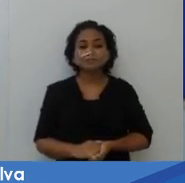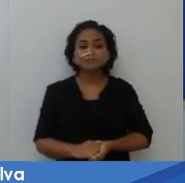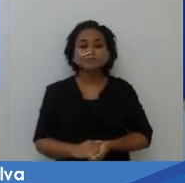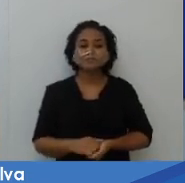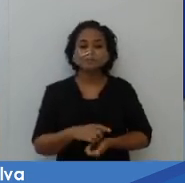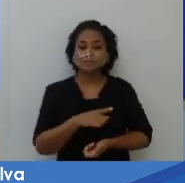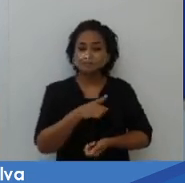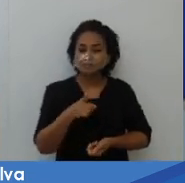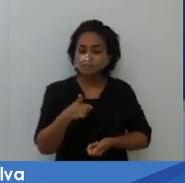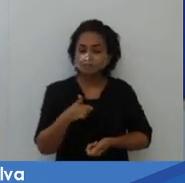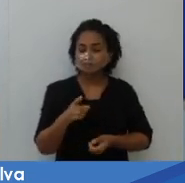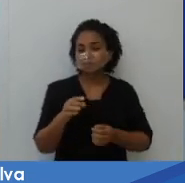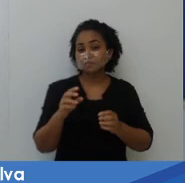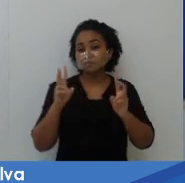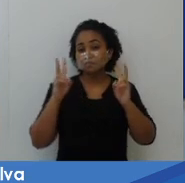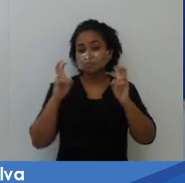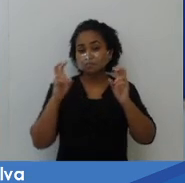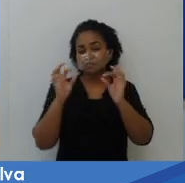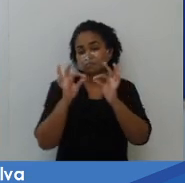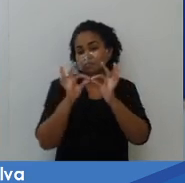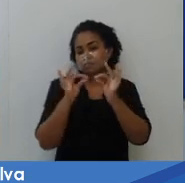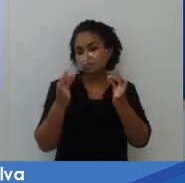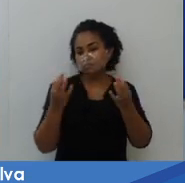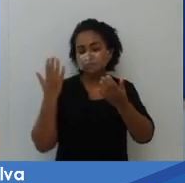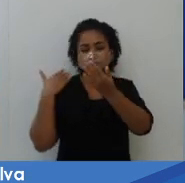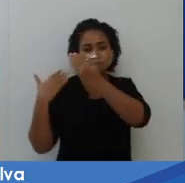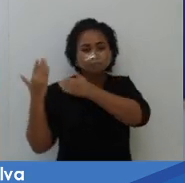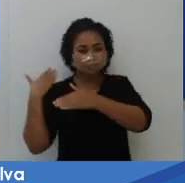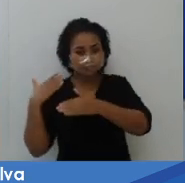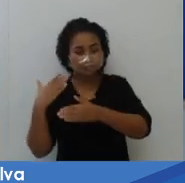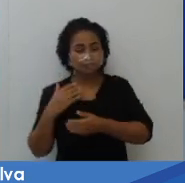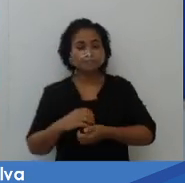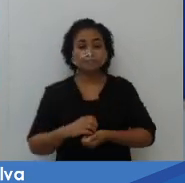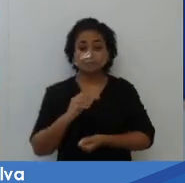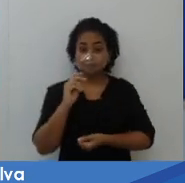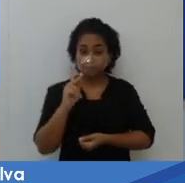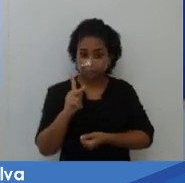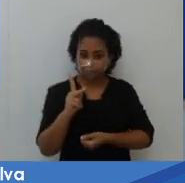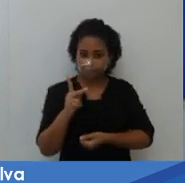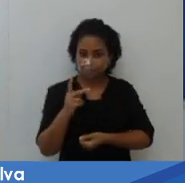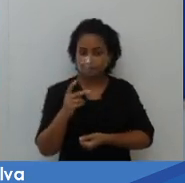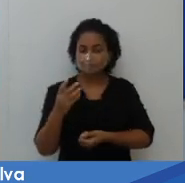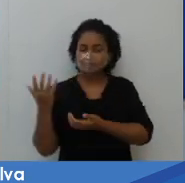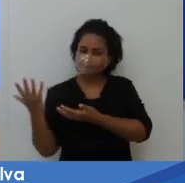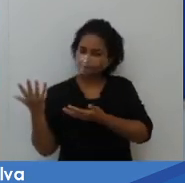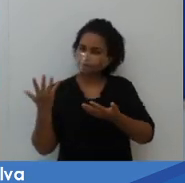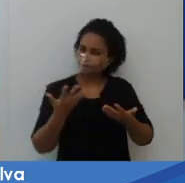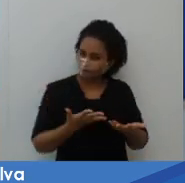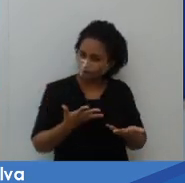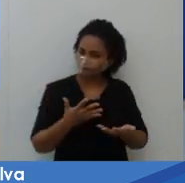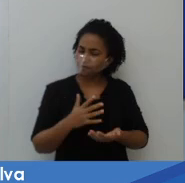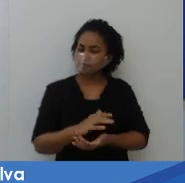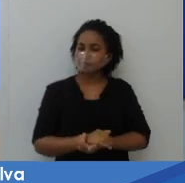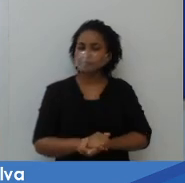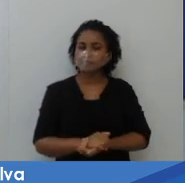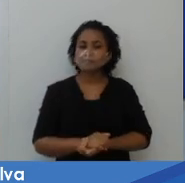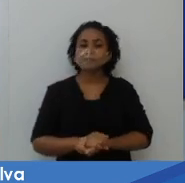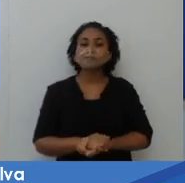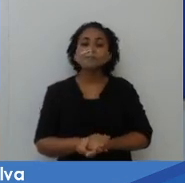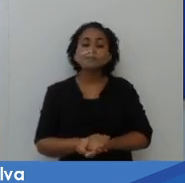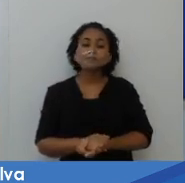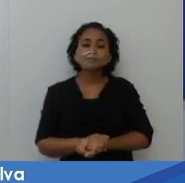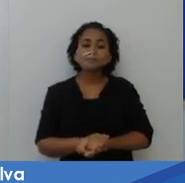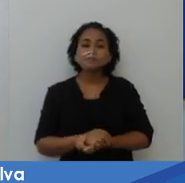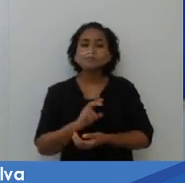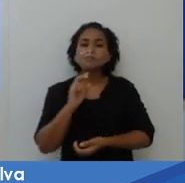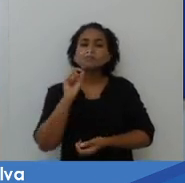going to study simple present, presente simples, ok? Come with me and see how easy is it